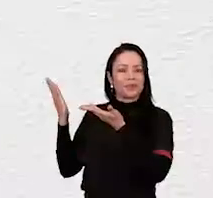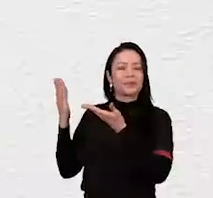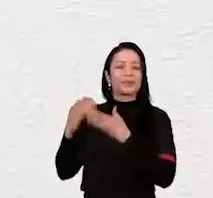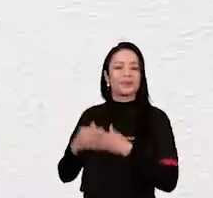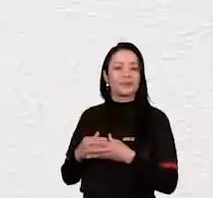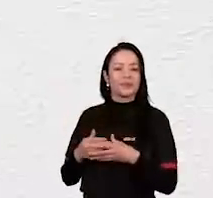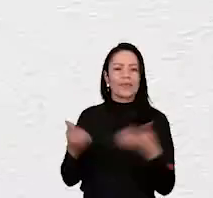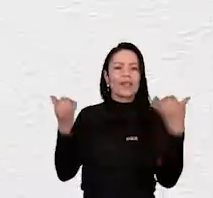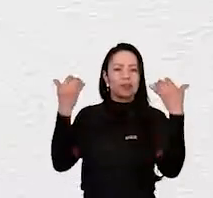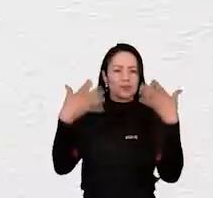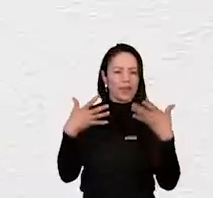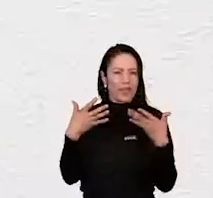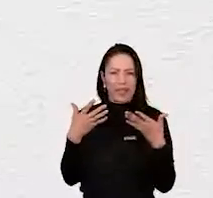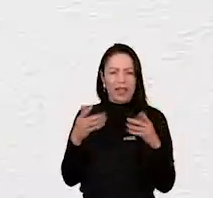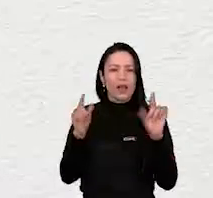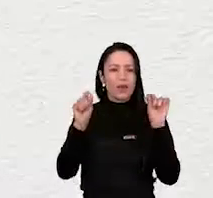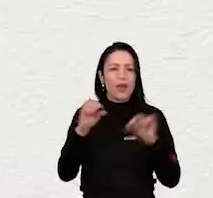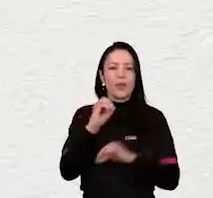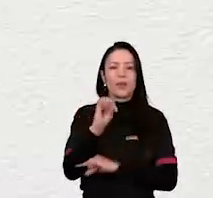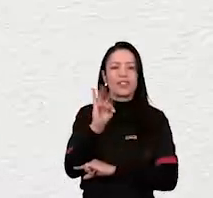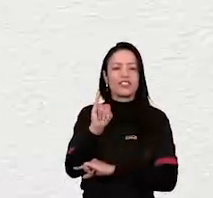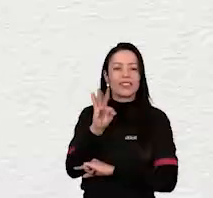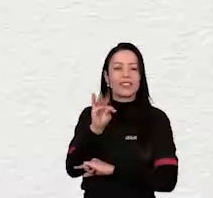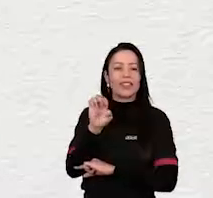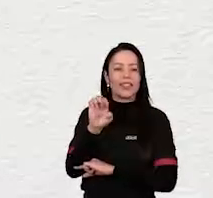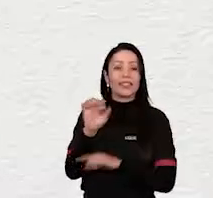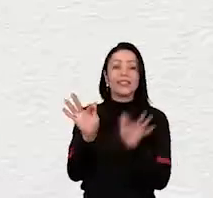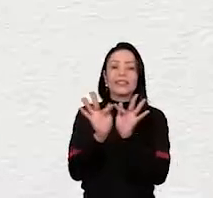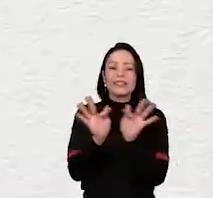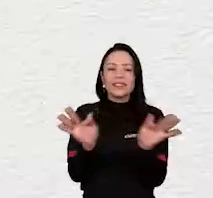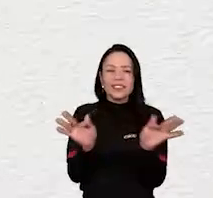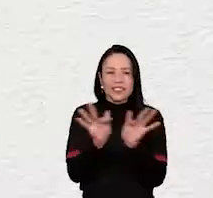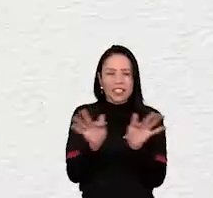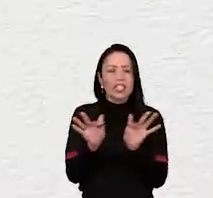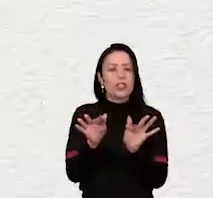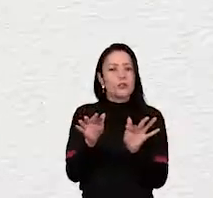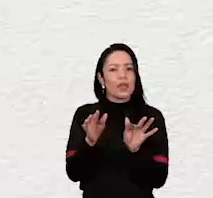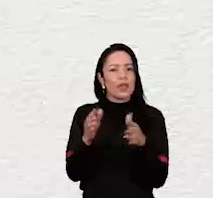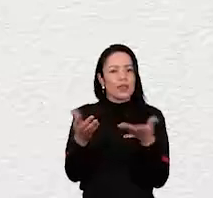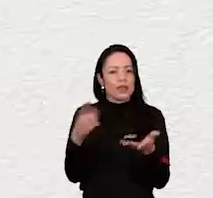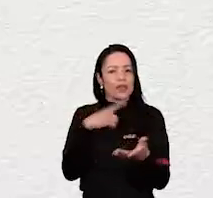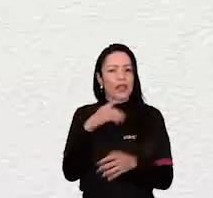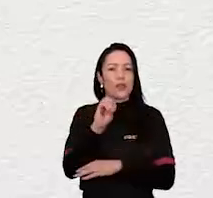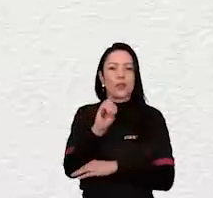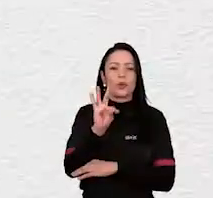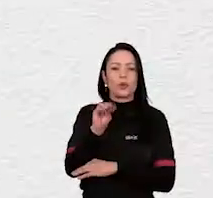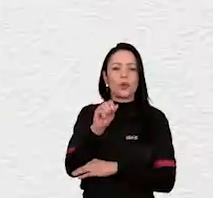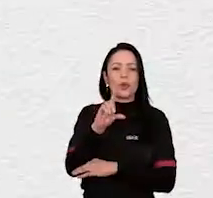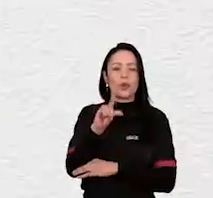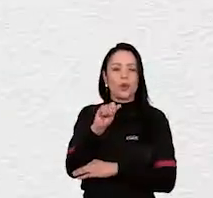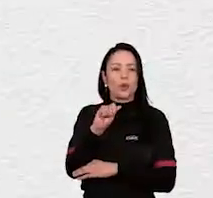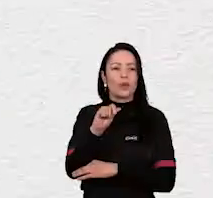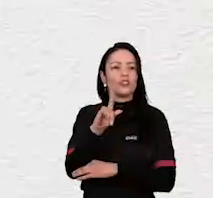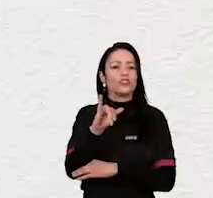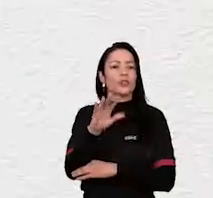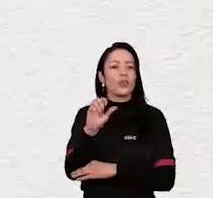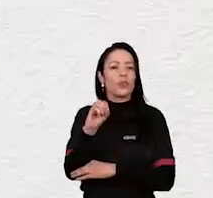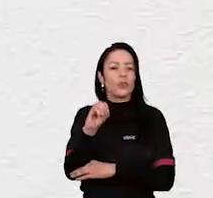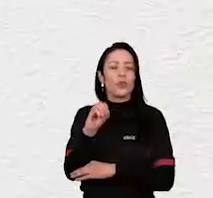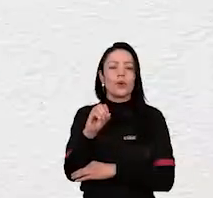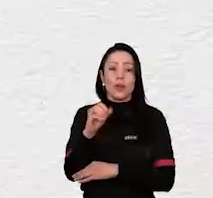o que a gente trouxe aqui é basicamente uma otite mais simples, dentro de uma otite, um quadro otológico provavelmente agudo, a presença